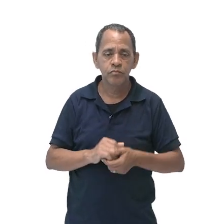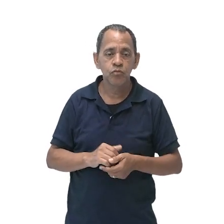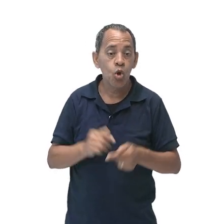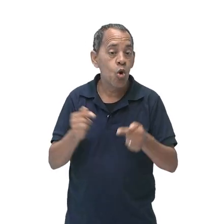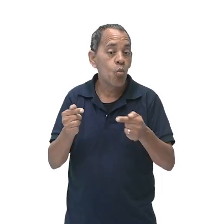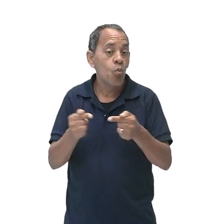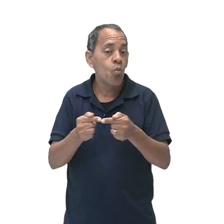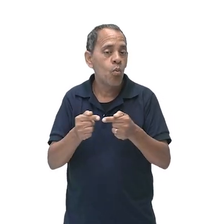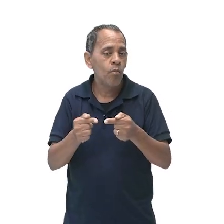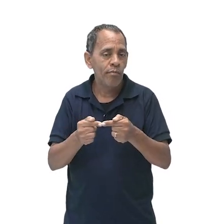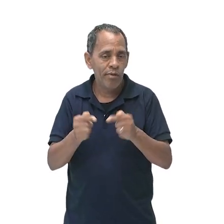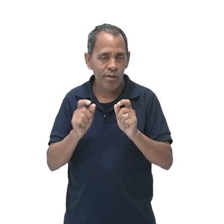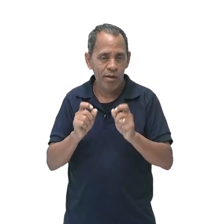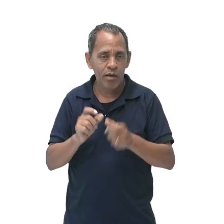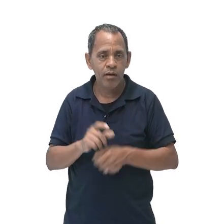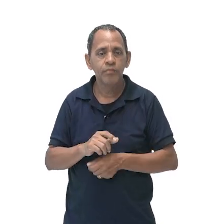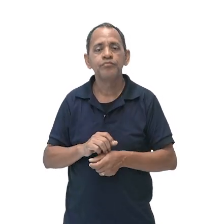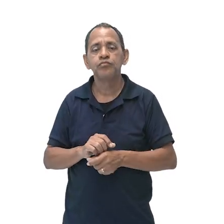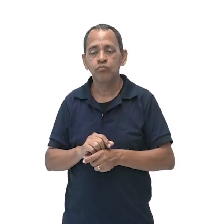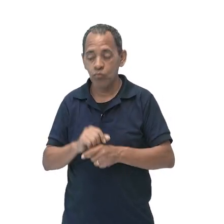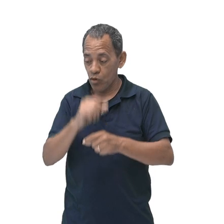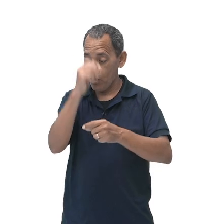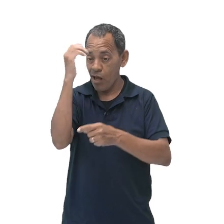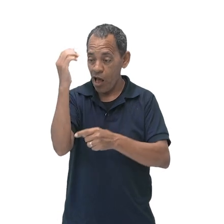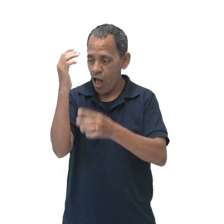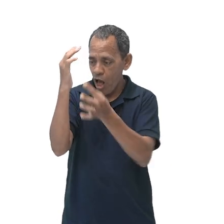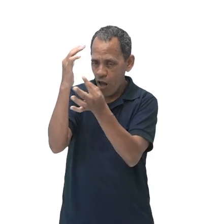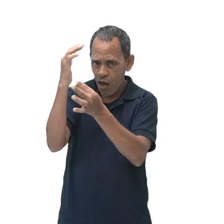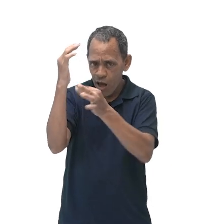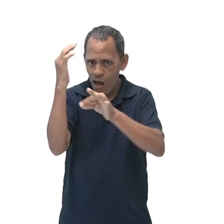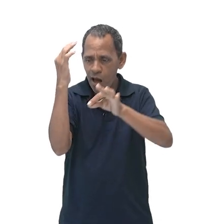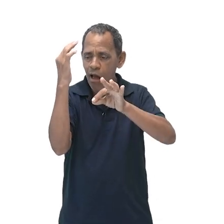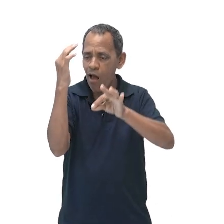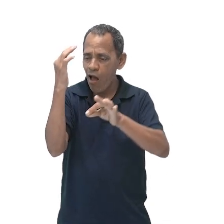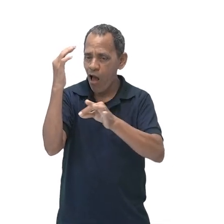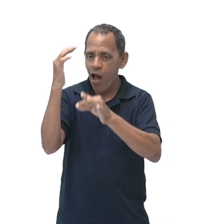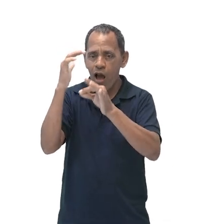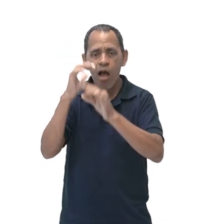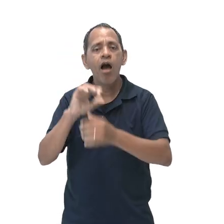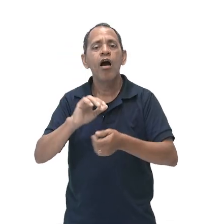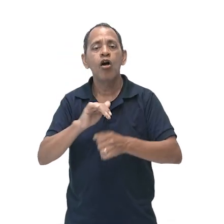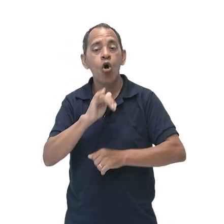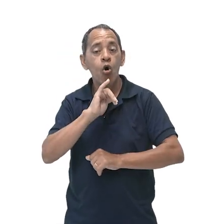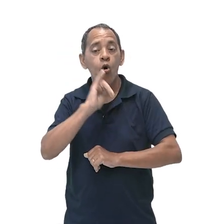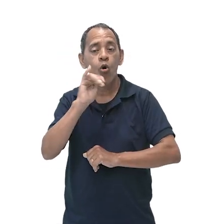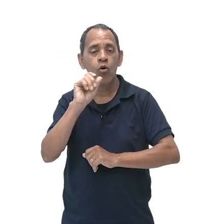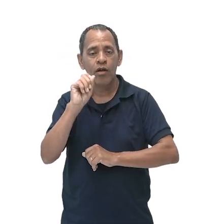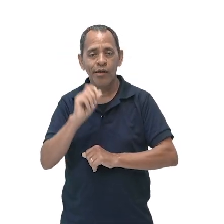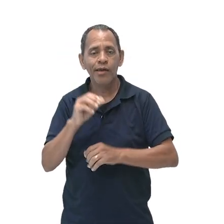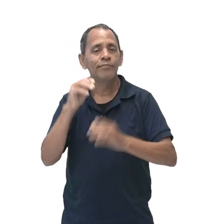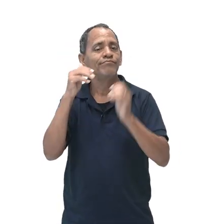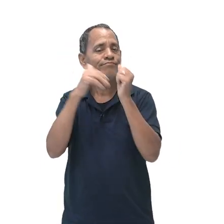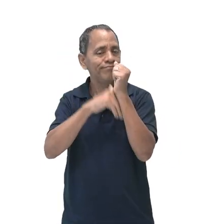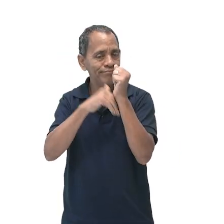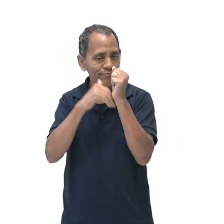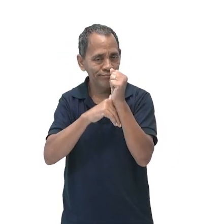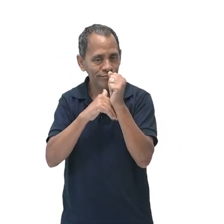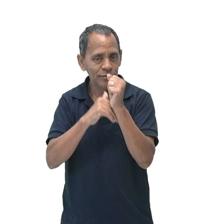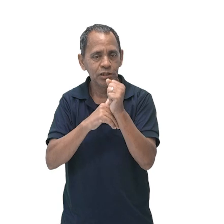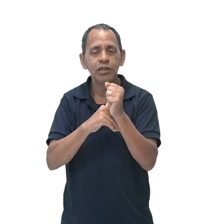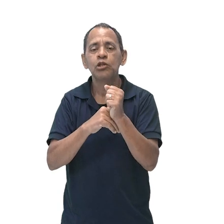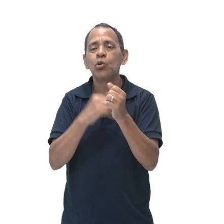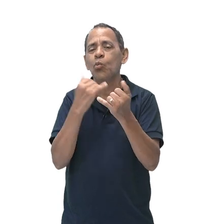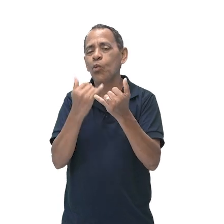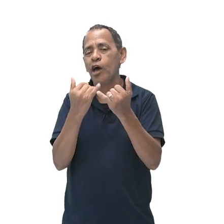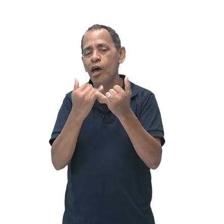Cúmplicemente, as folhas contam-te um segredo. Então, cúmplicemente, de forma a ser cúmplice,